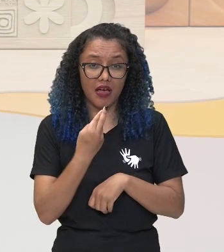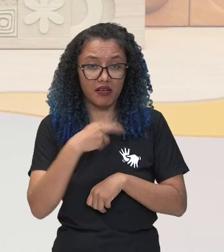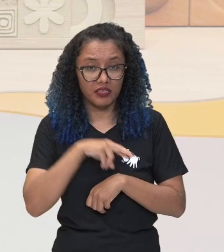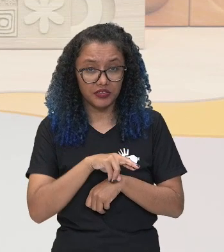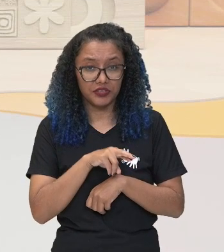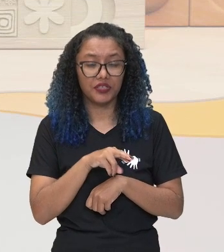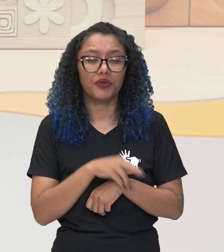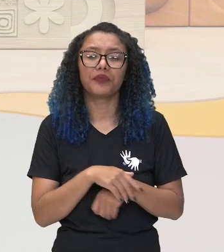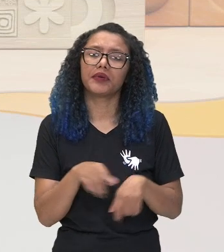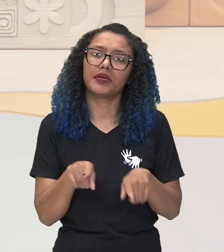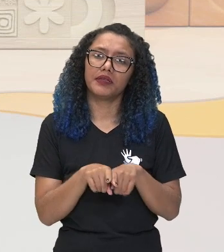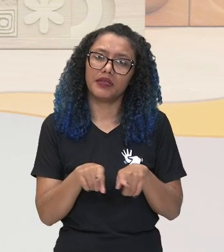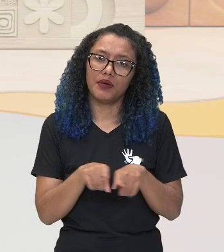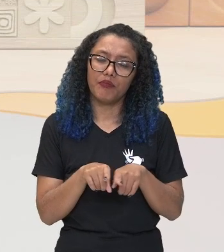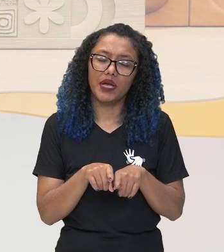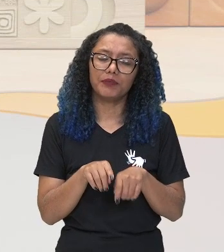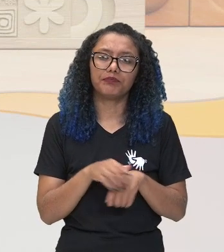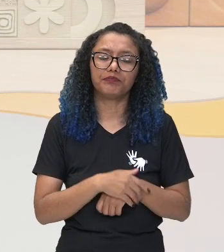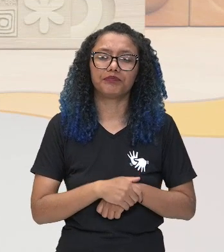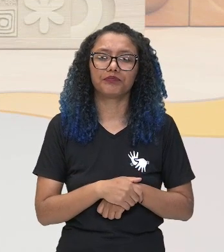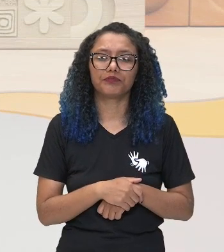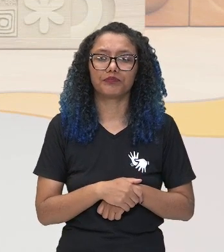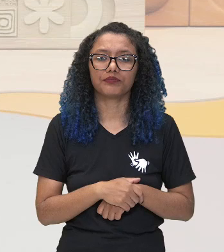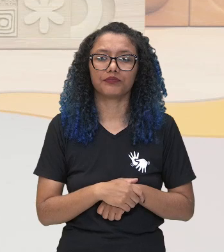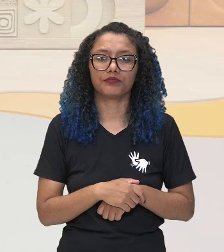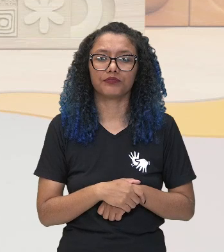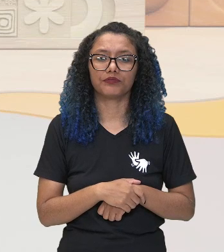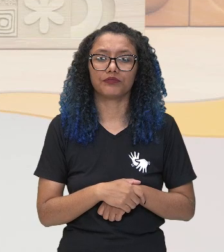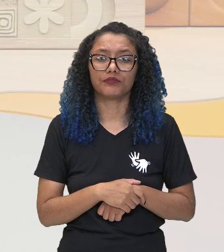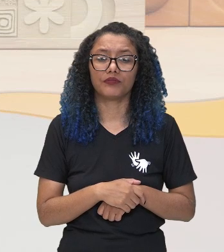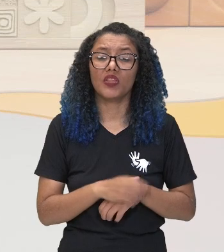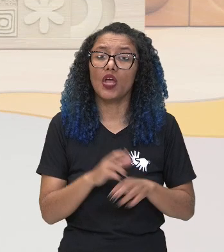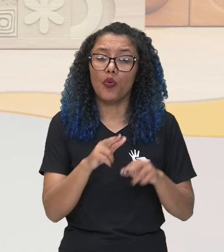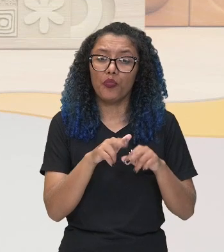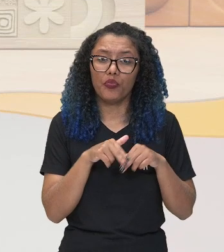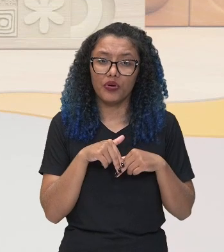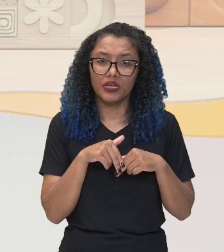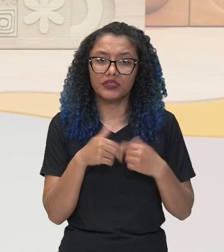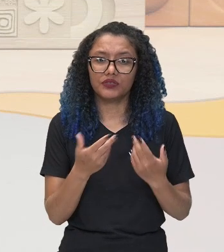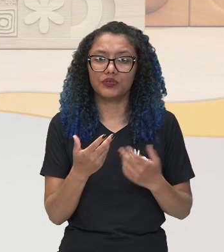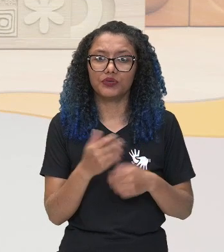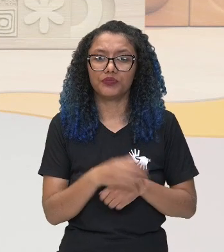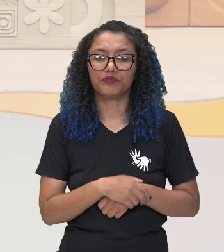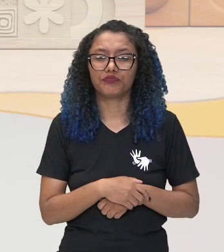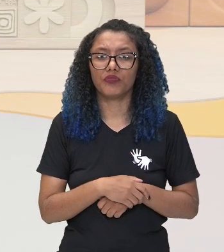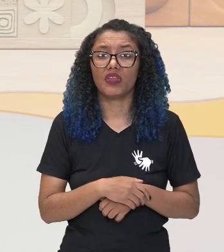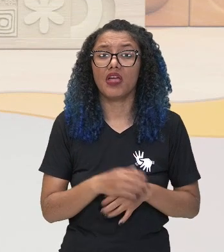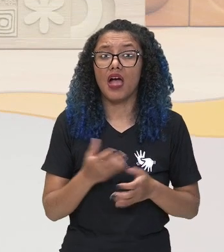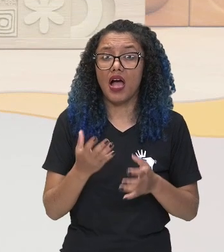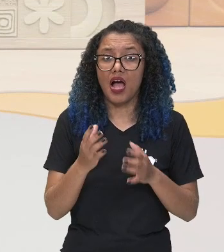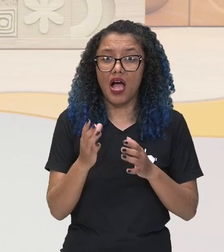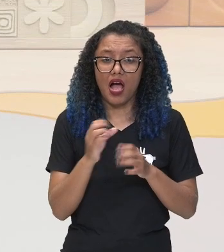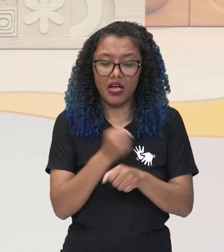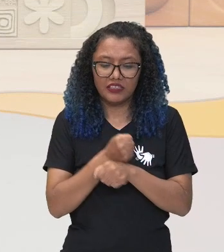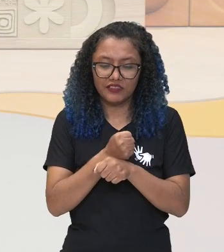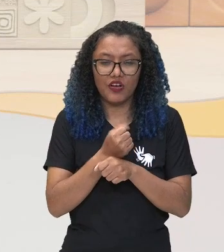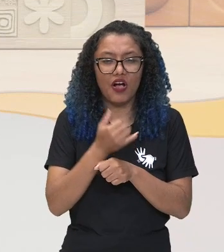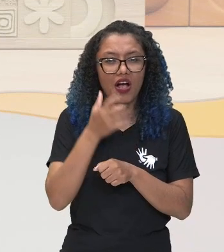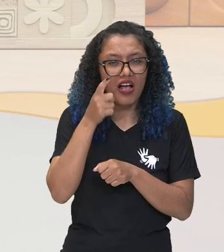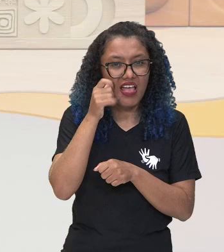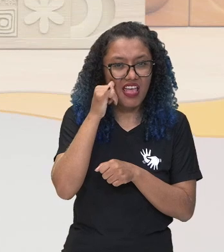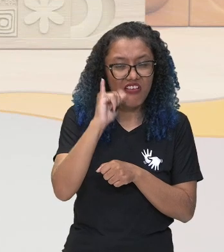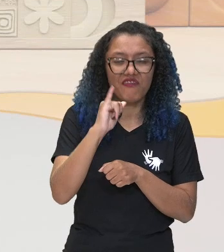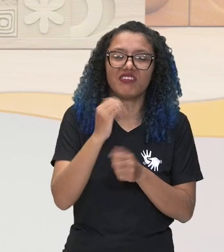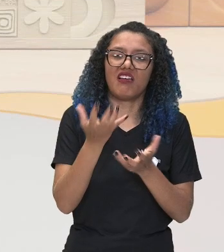a mão de obra da melhor forma possível, não chegando ali ao status de escravização, ok? Vamos verificar